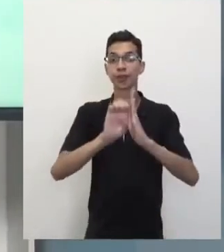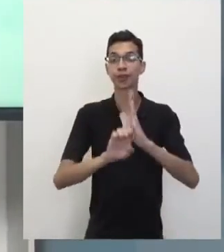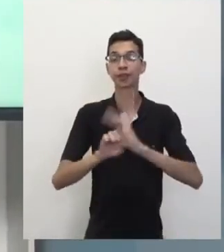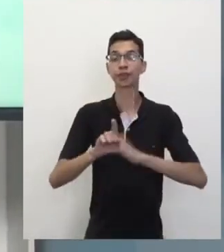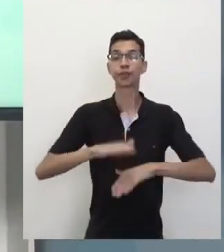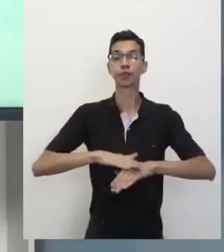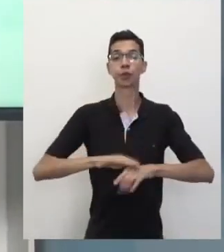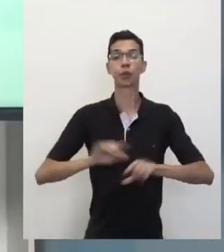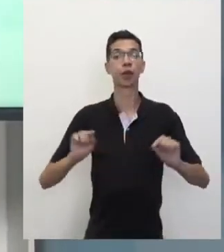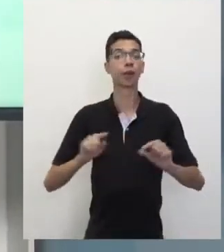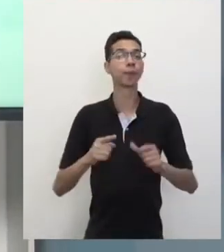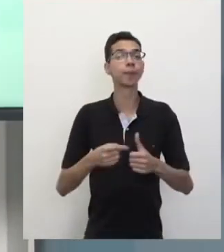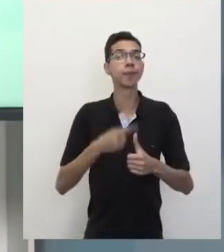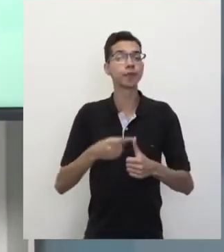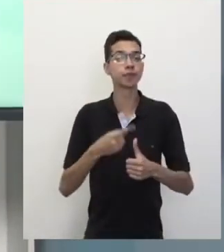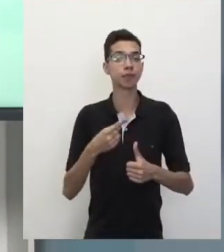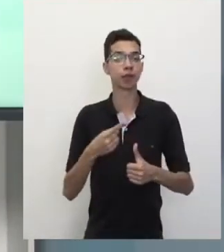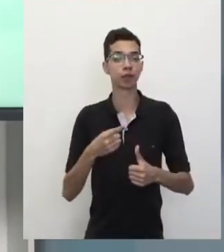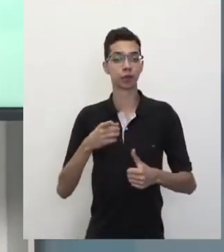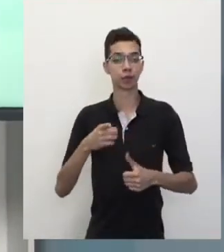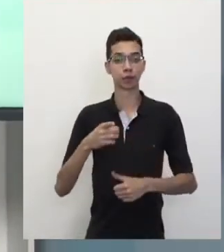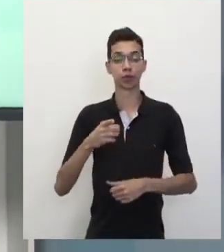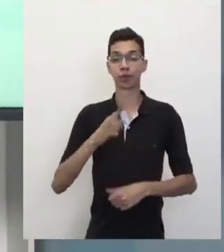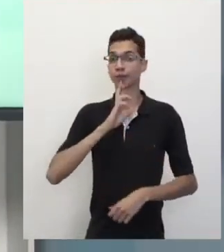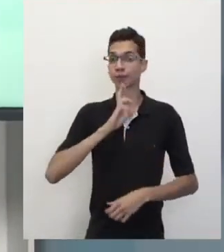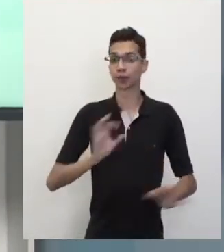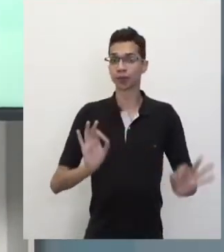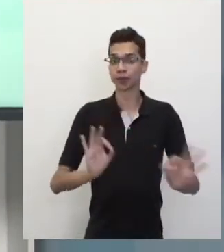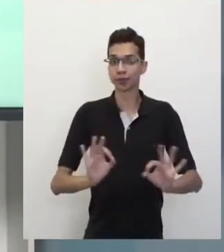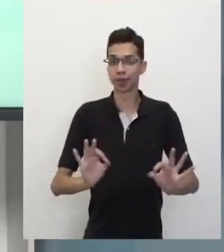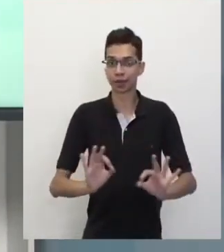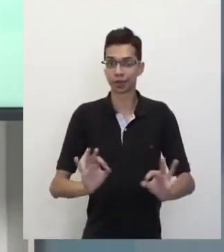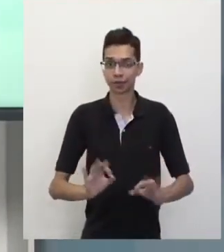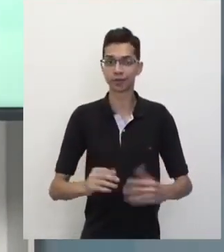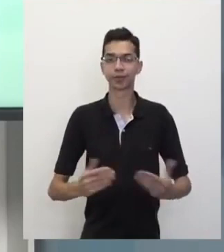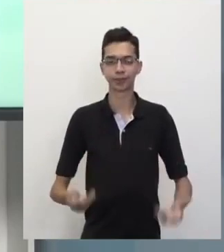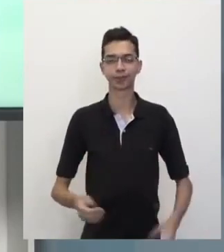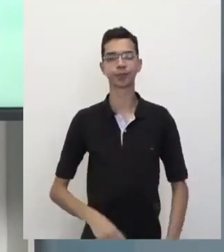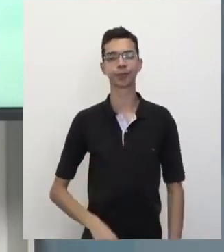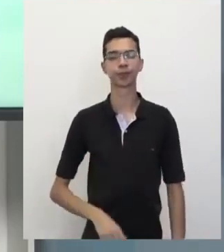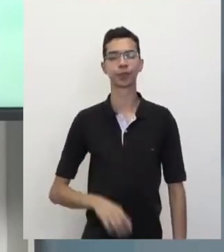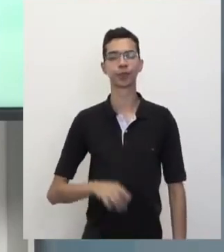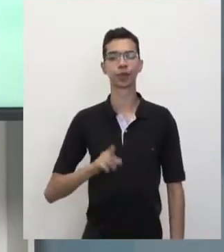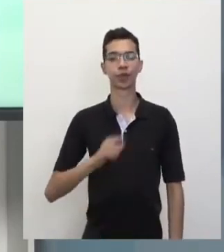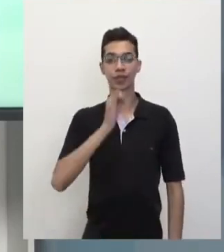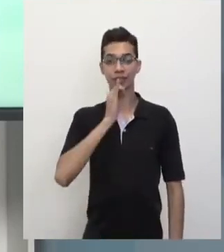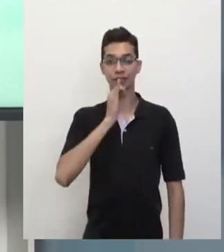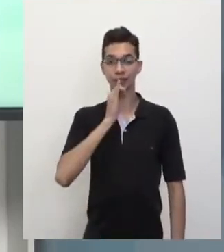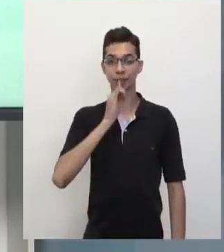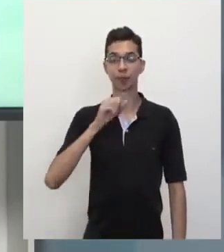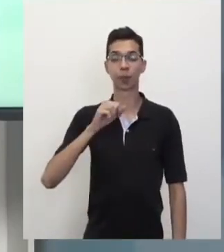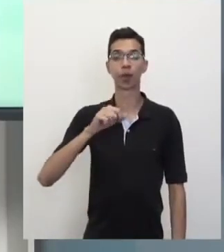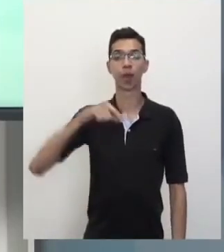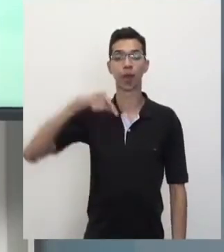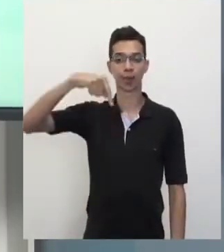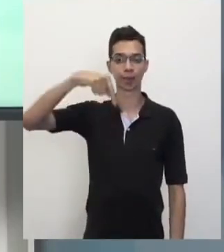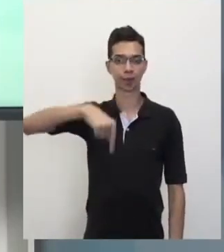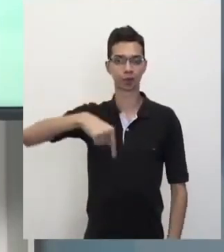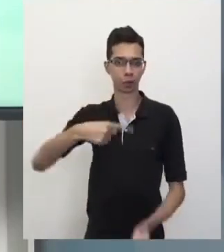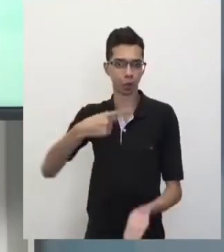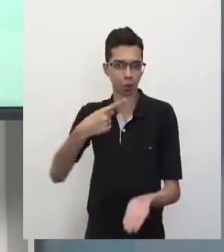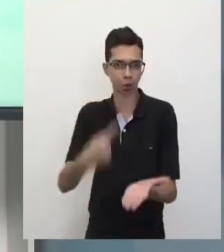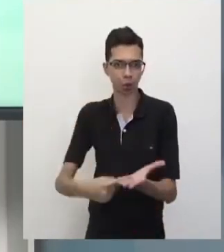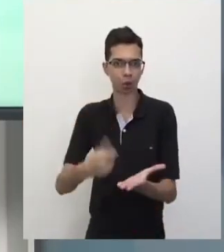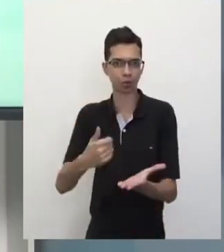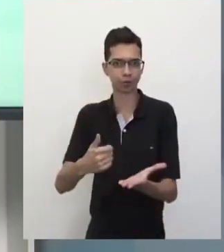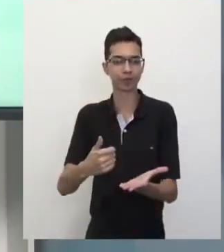fazer primeiro. O que você não for responder, você vai abaixar, combinado? Olha como eu vou fazer e amanhã, se